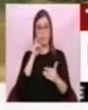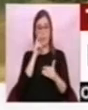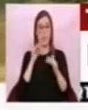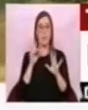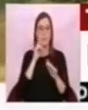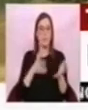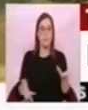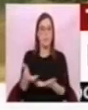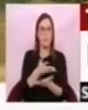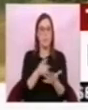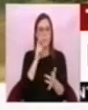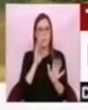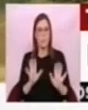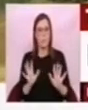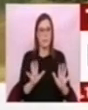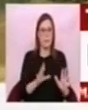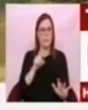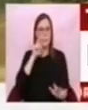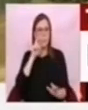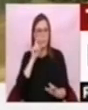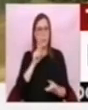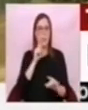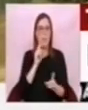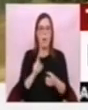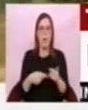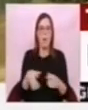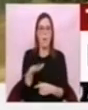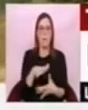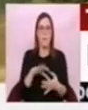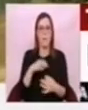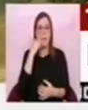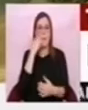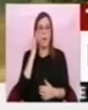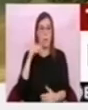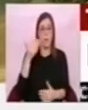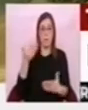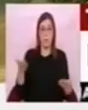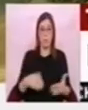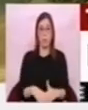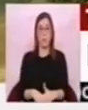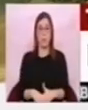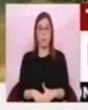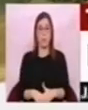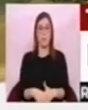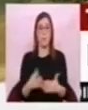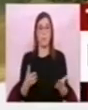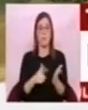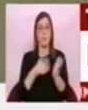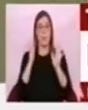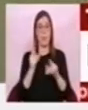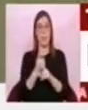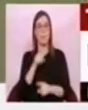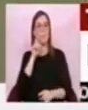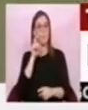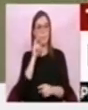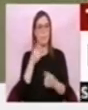estabilização, não é? Falámos de prevenir aquilo que podem ser situações mais graves no futuro, e é necessário também